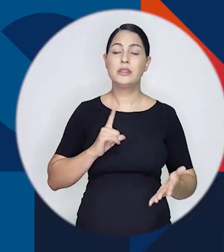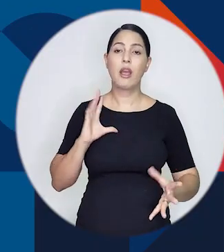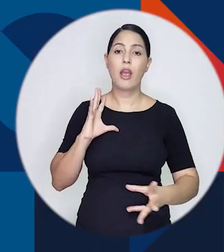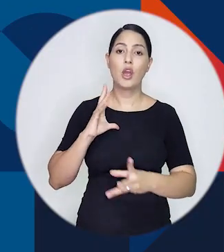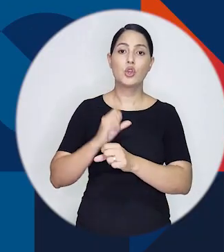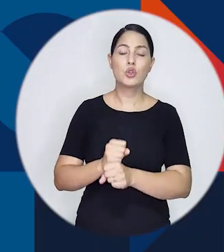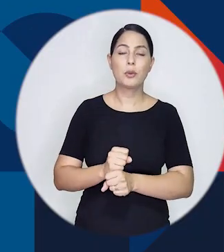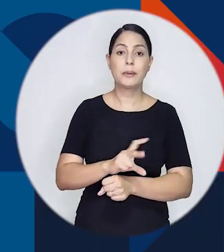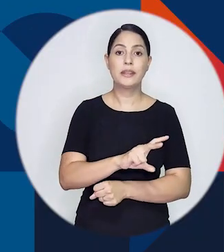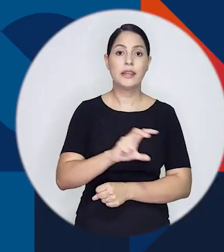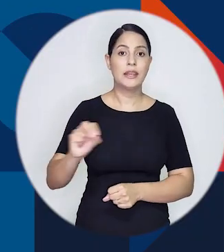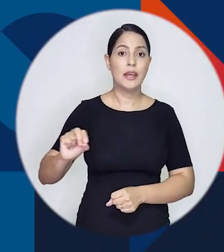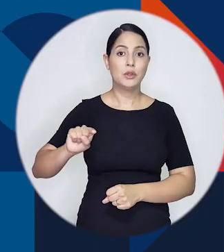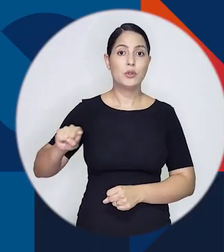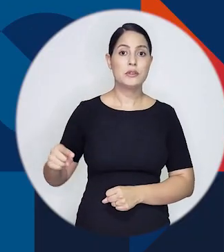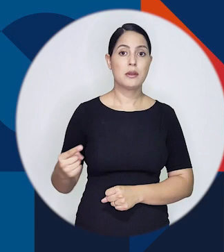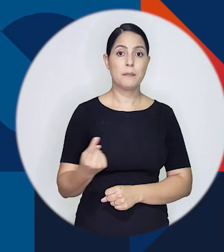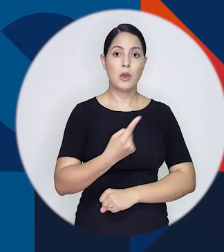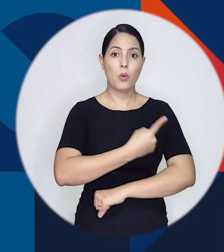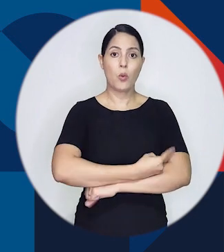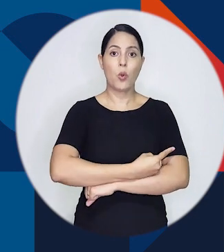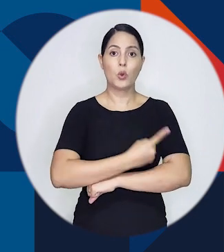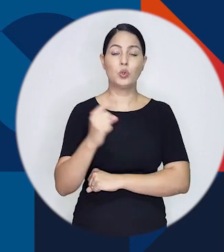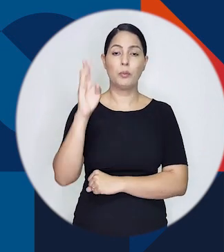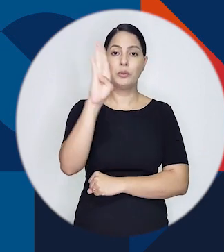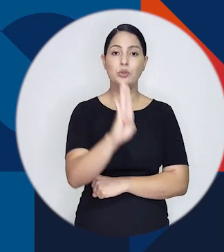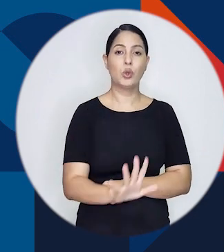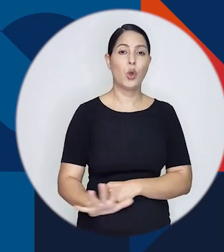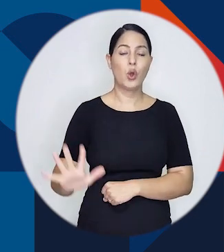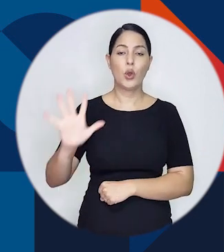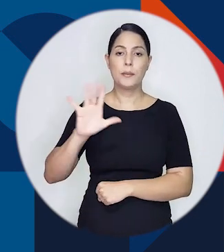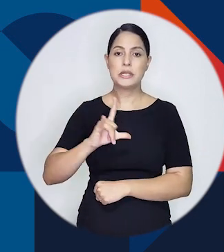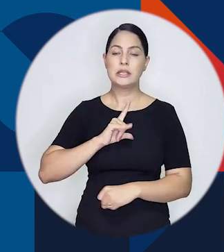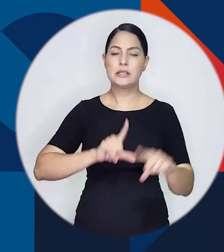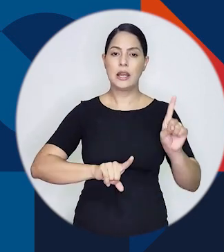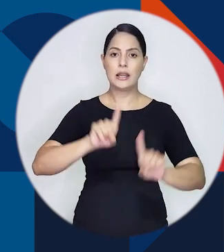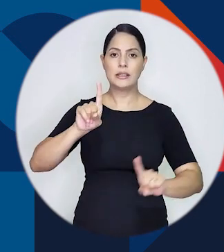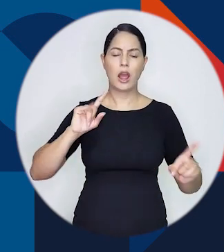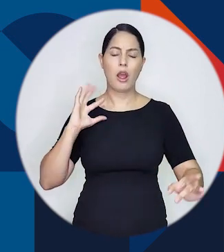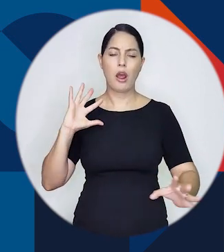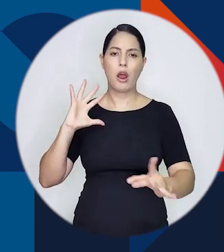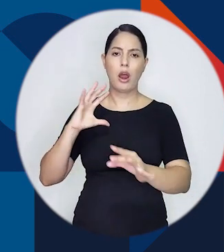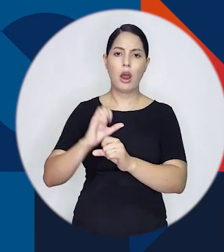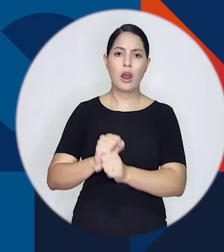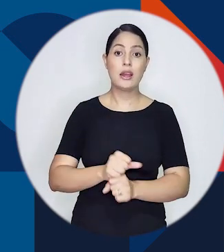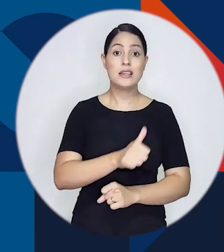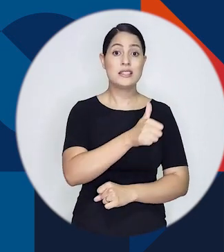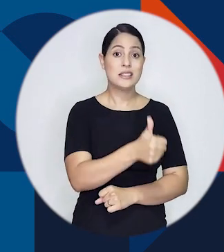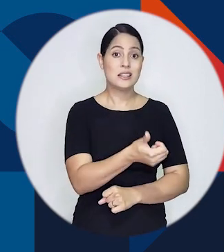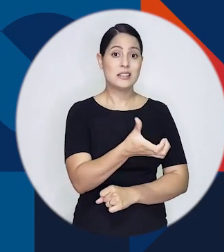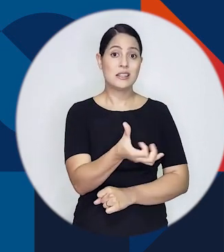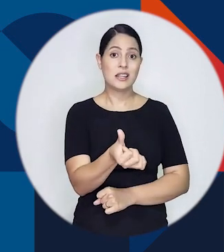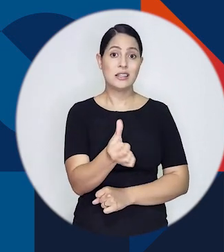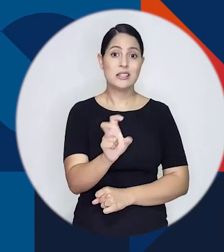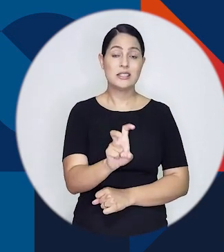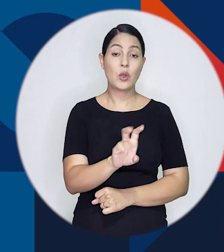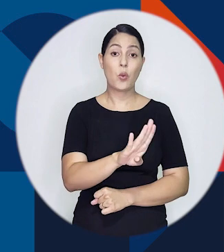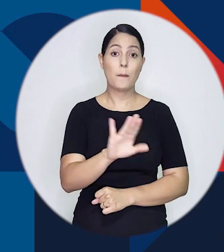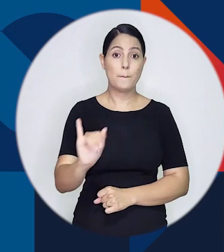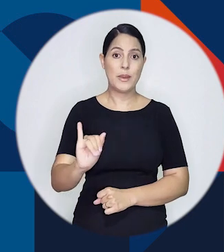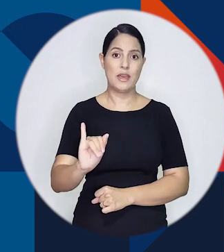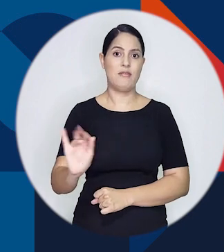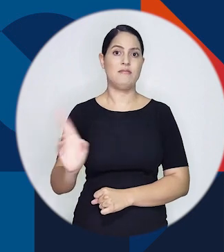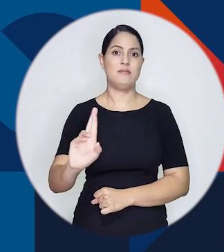mais de 500 mil condomínios no Brasil, que movimentam, conforme dados de mercado,